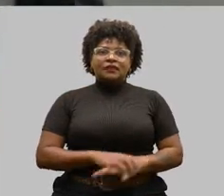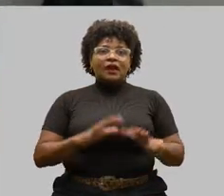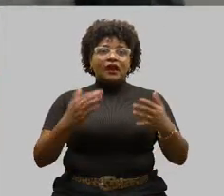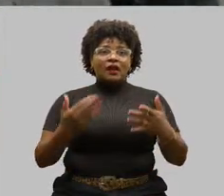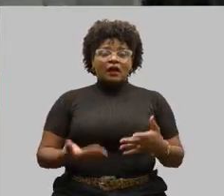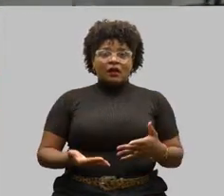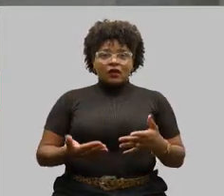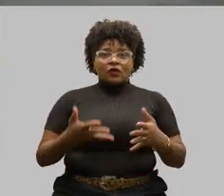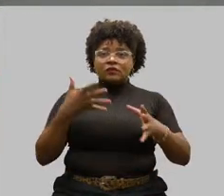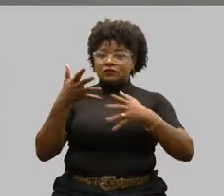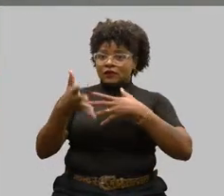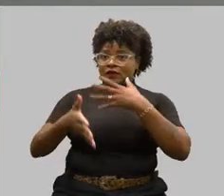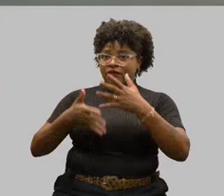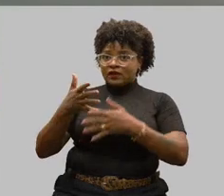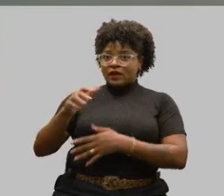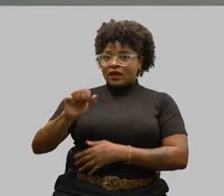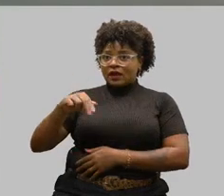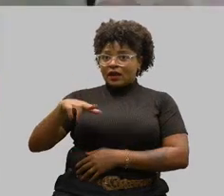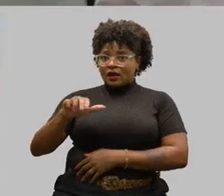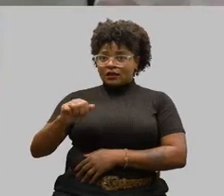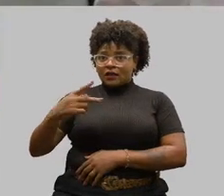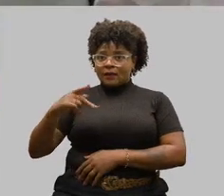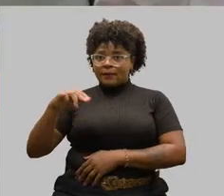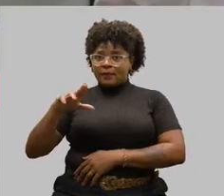Ana Paula Guimarães